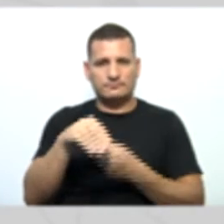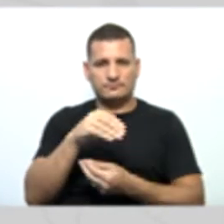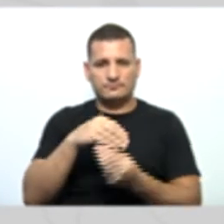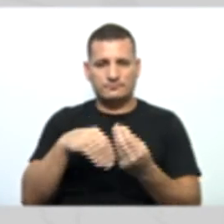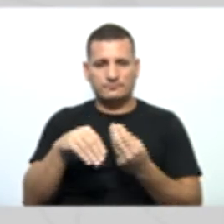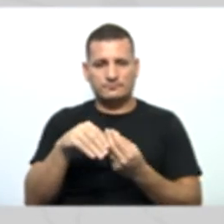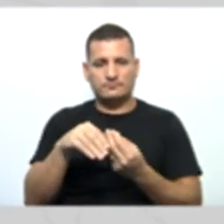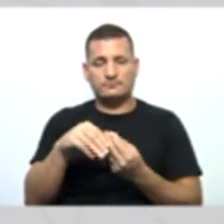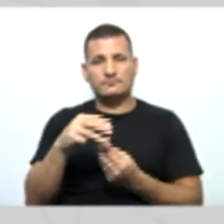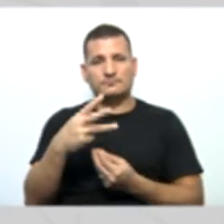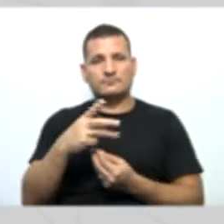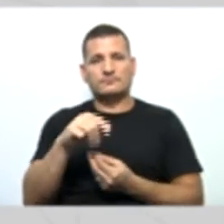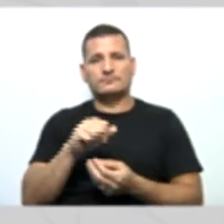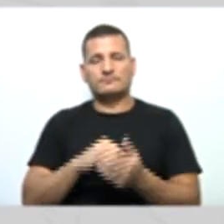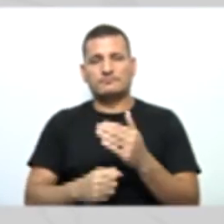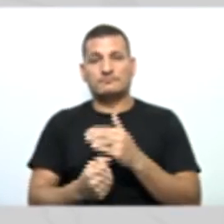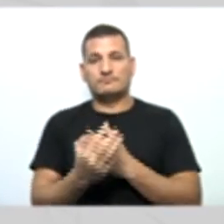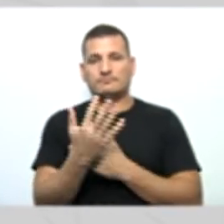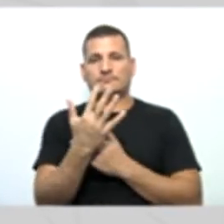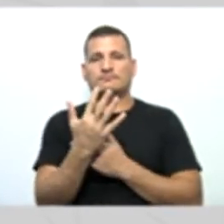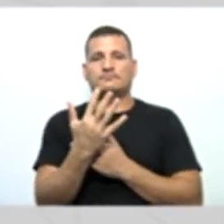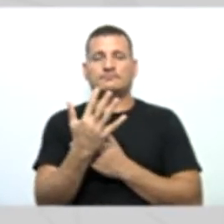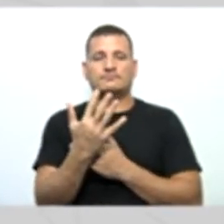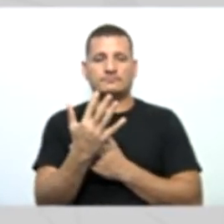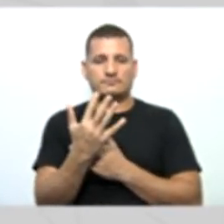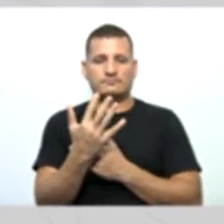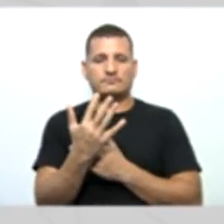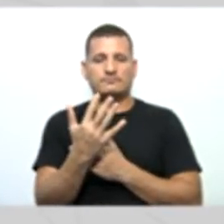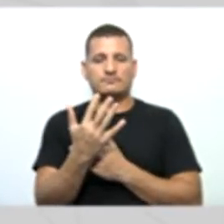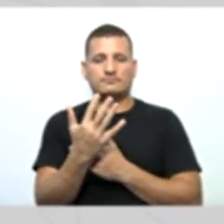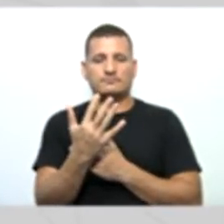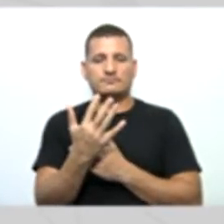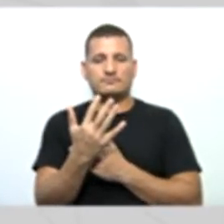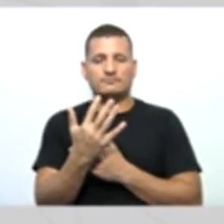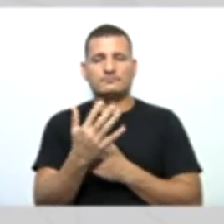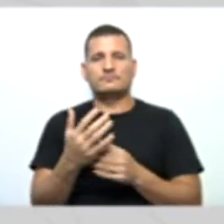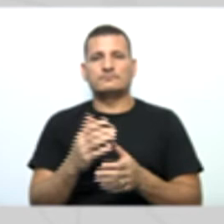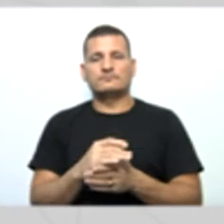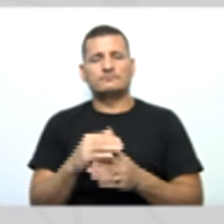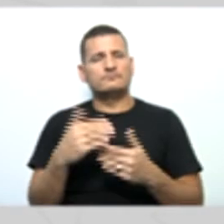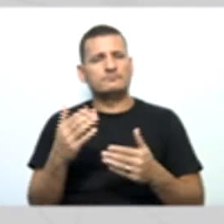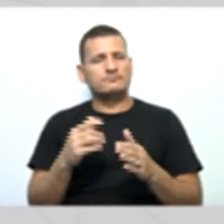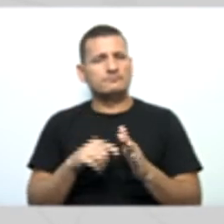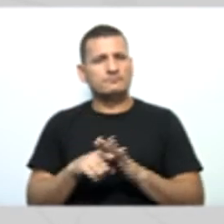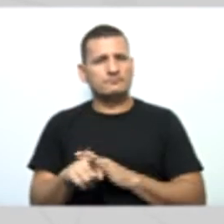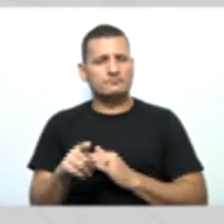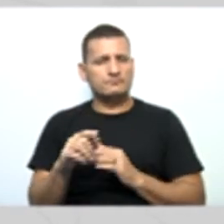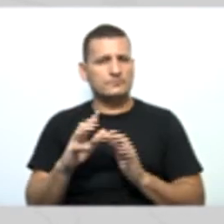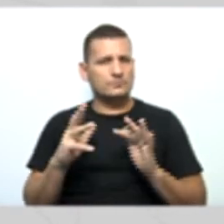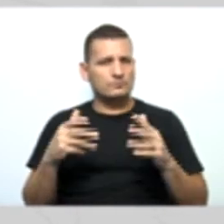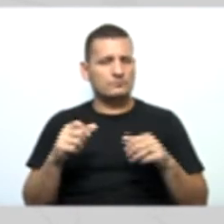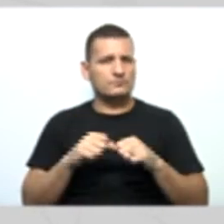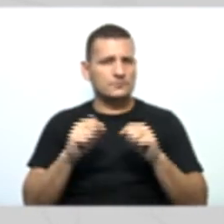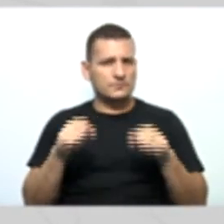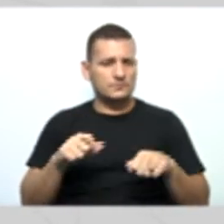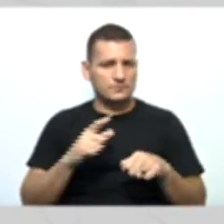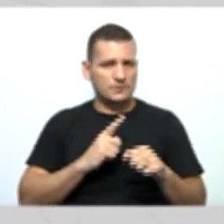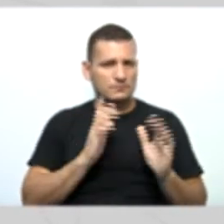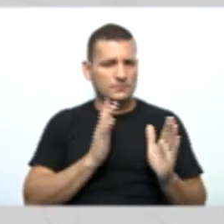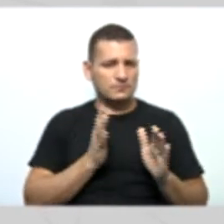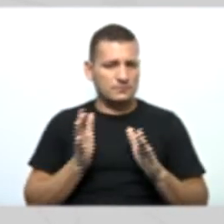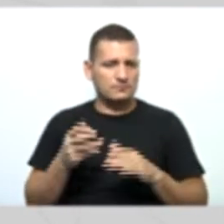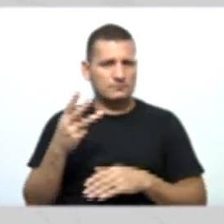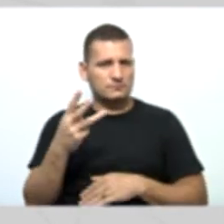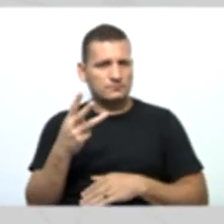processamento e a terceira é a saída. Professor, todo sistema vai ter essas 3 etapas ou algum sistema